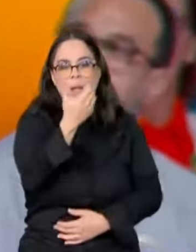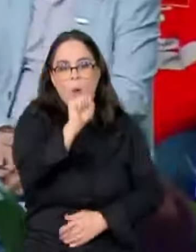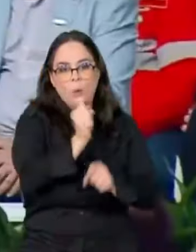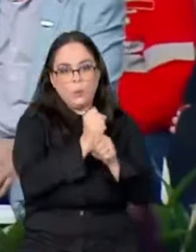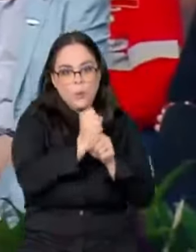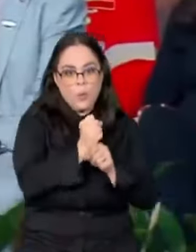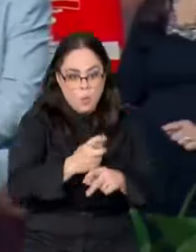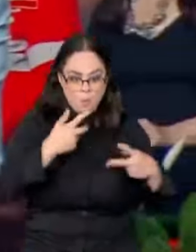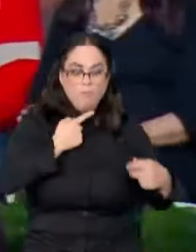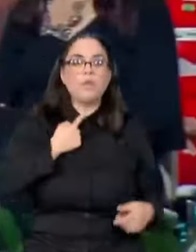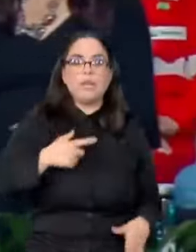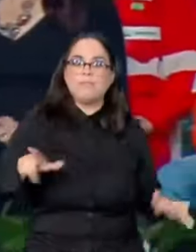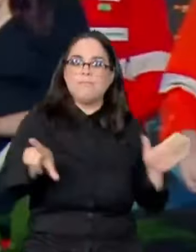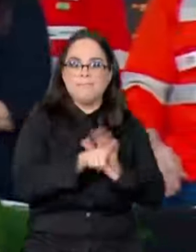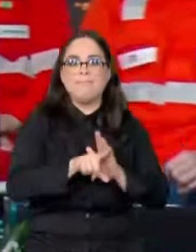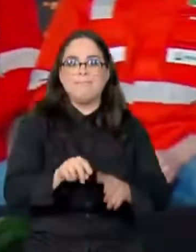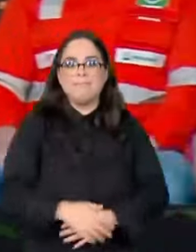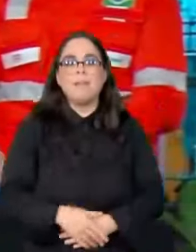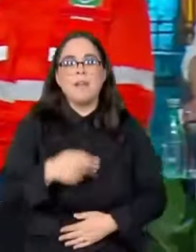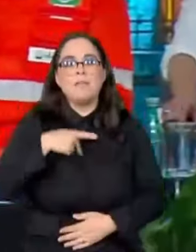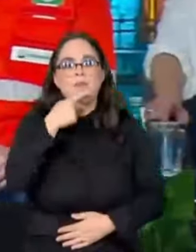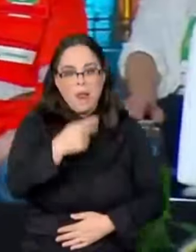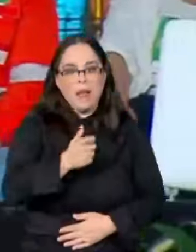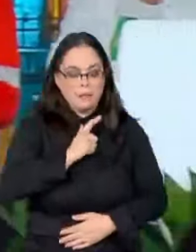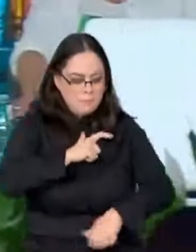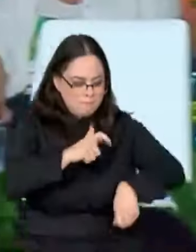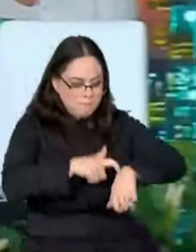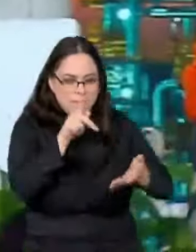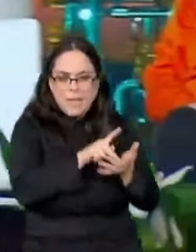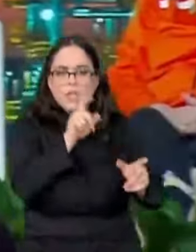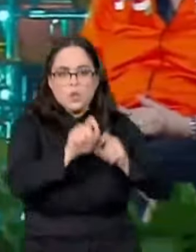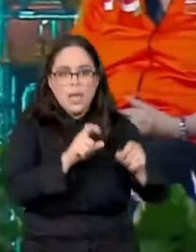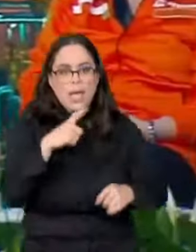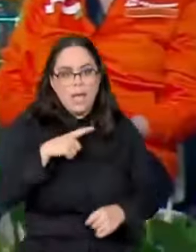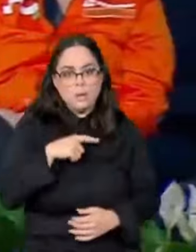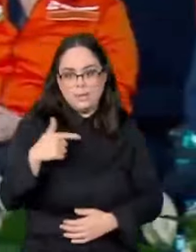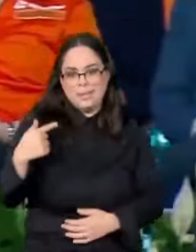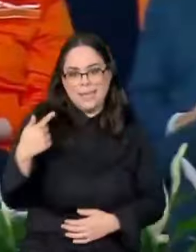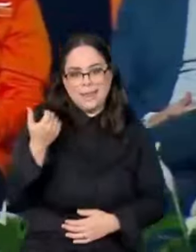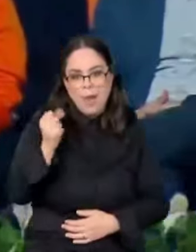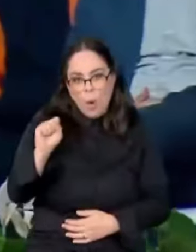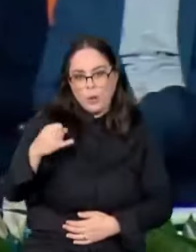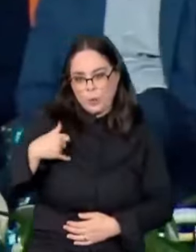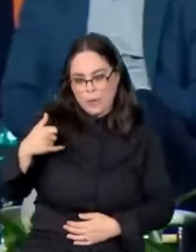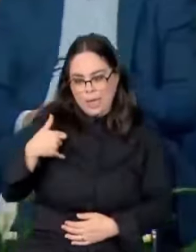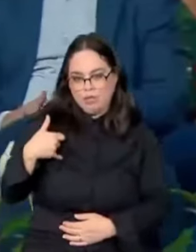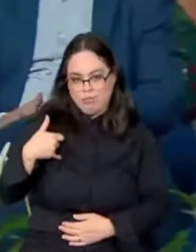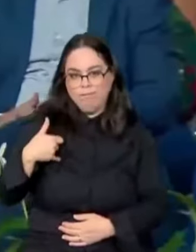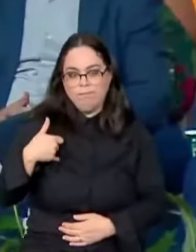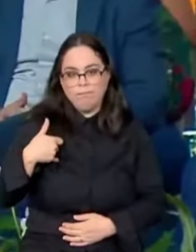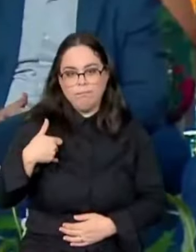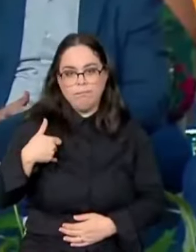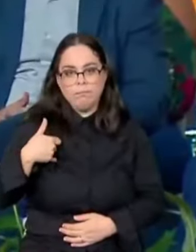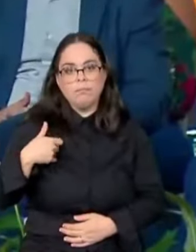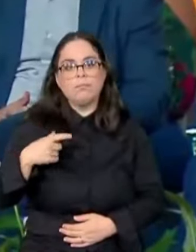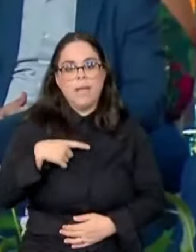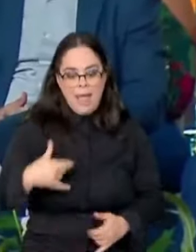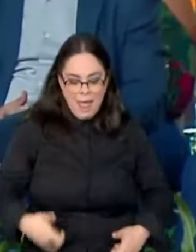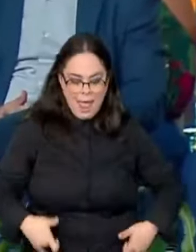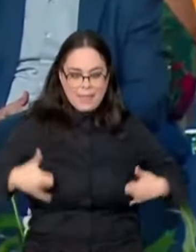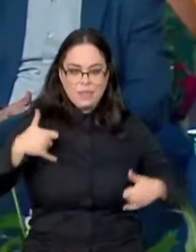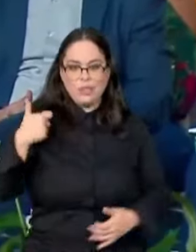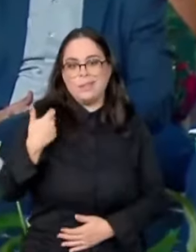muita vontade. Eu vou dizer o que eu tenho, na verdade. Eu tenho 78 anos de idade, tenho energia de